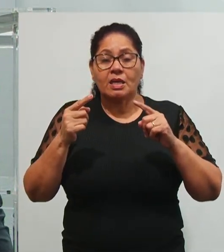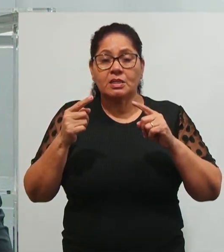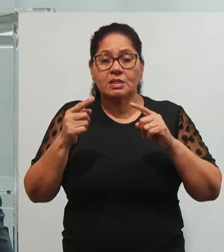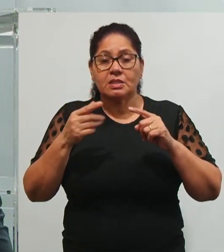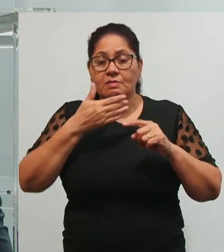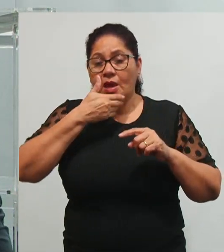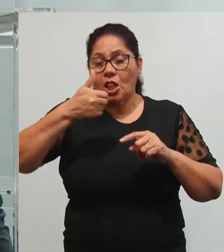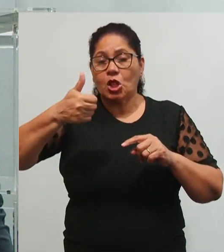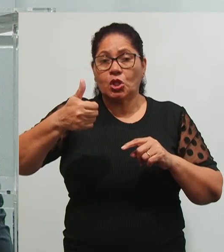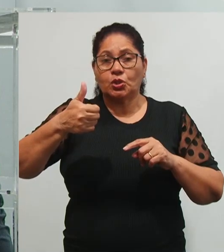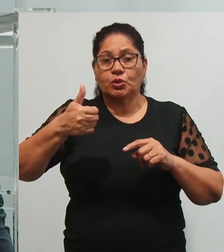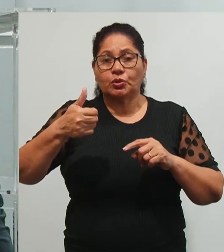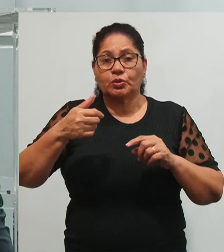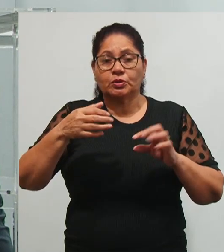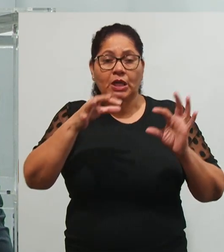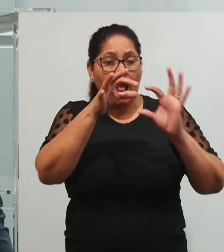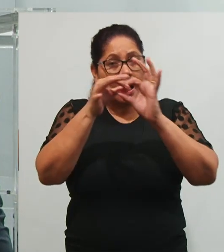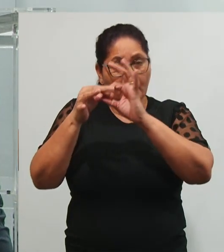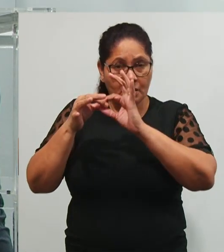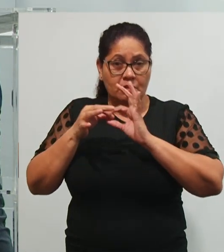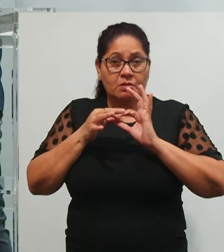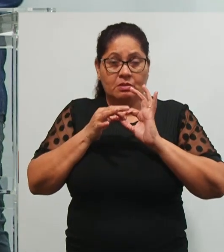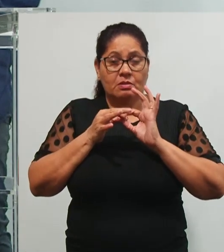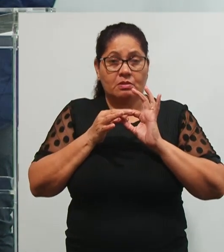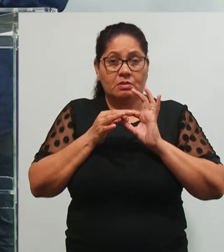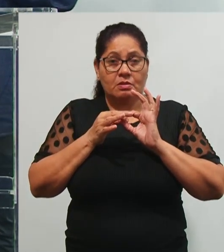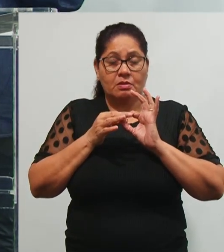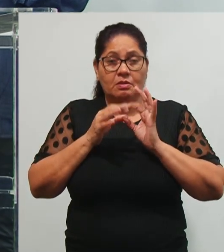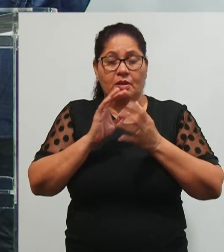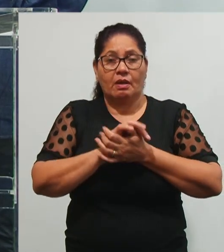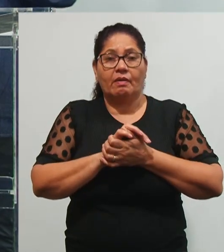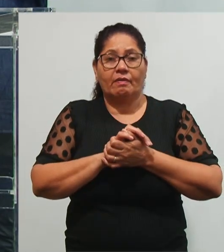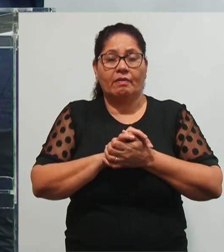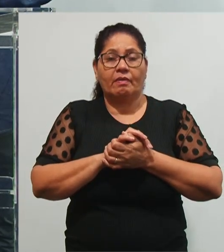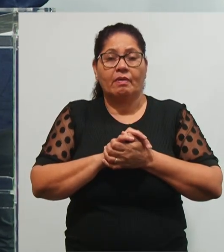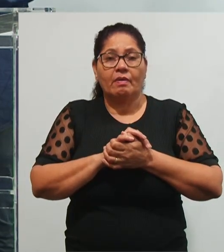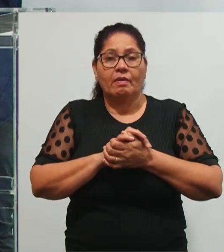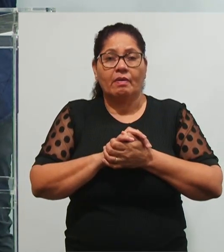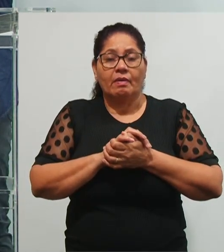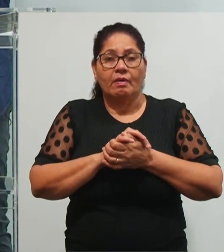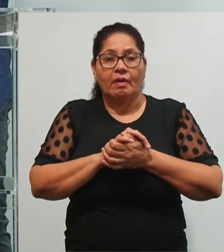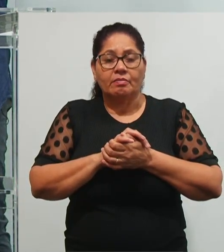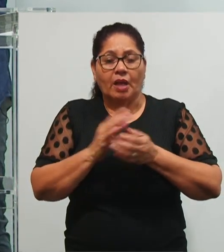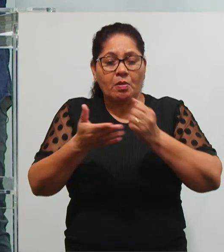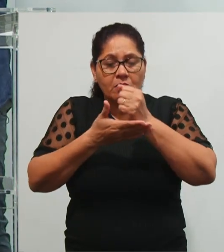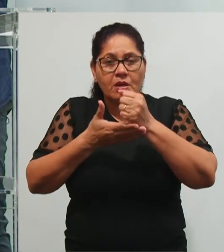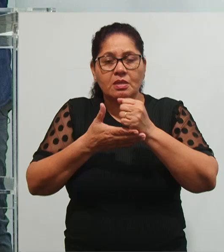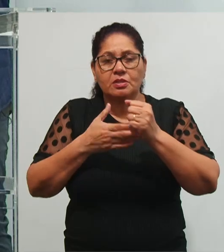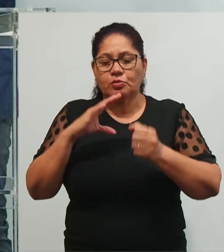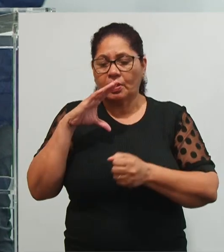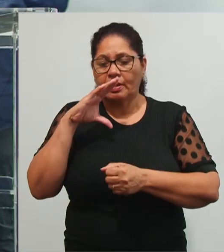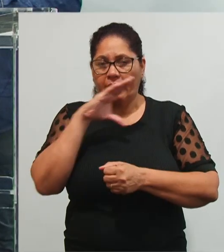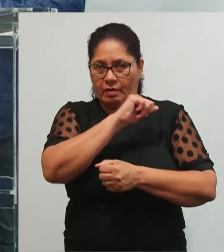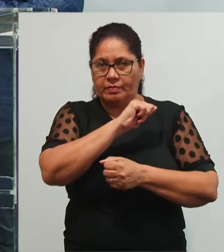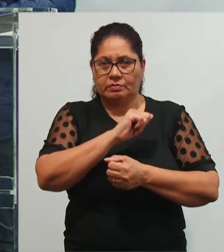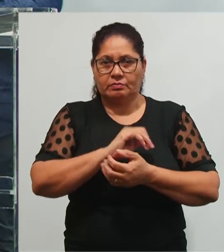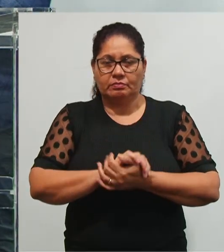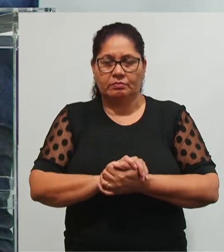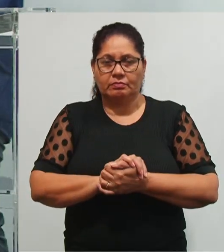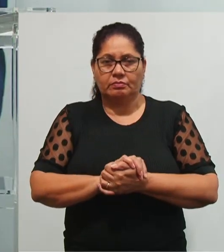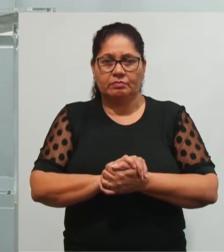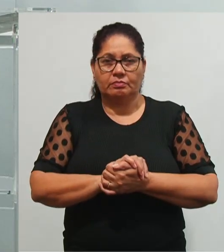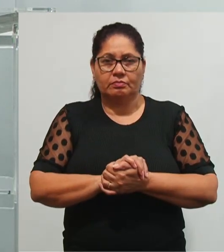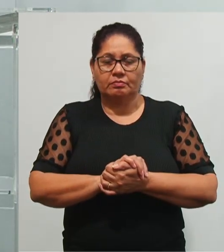mais atualizada, melhor contextualizada, e frameworks, né, com base em métodos